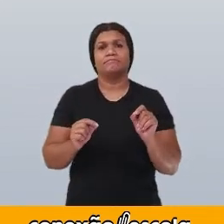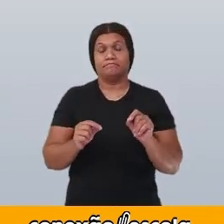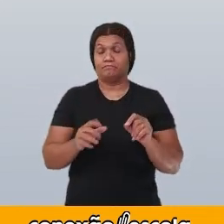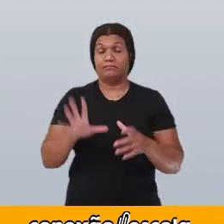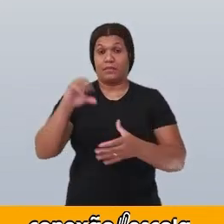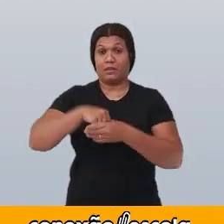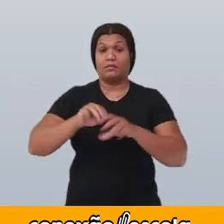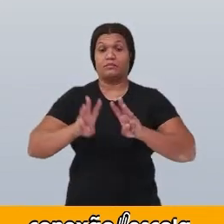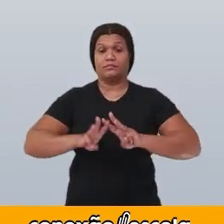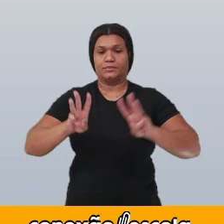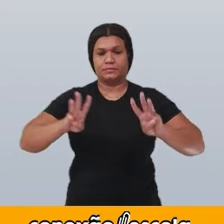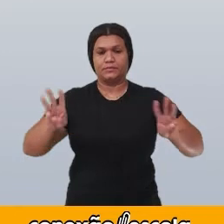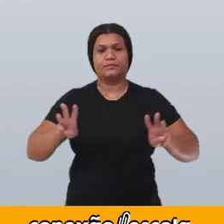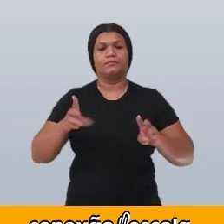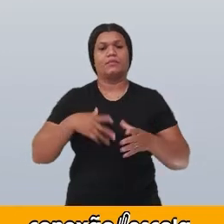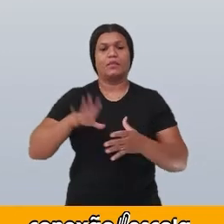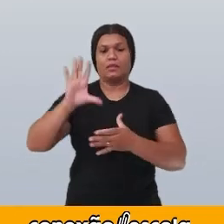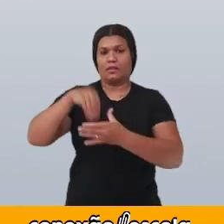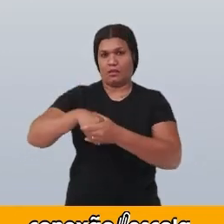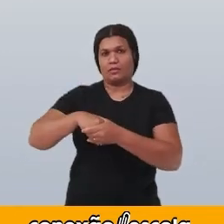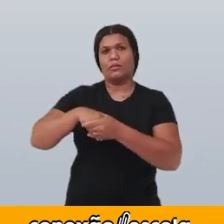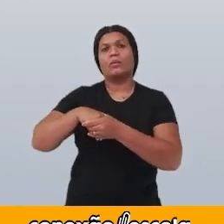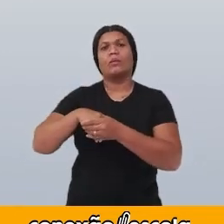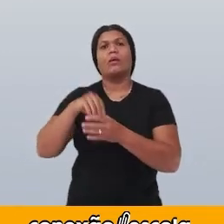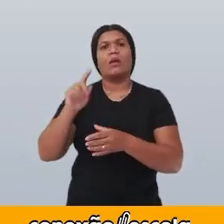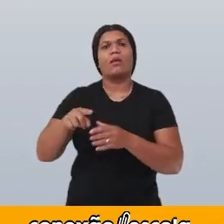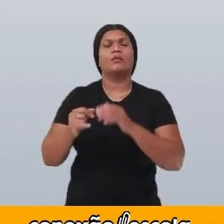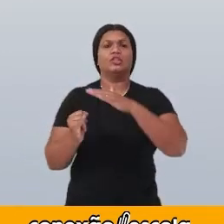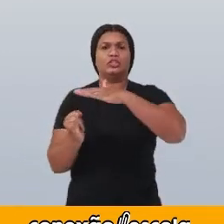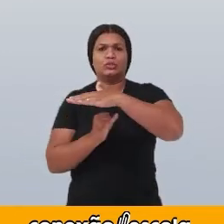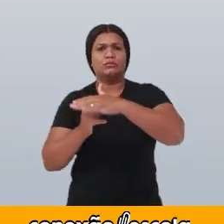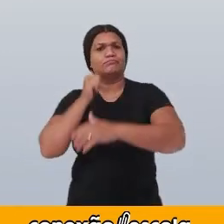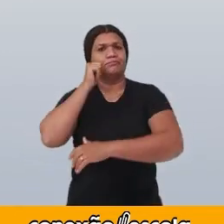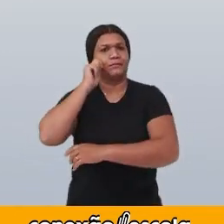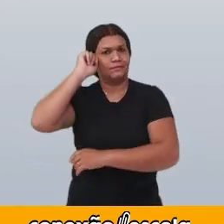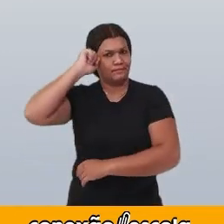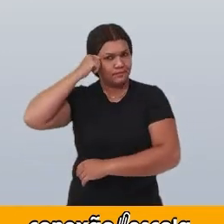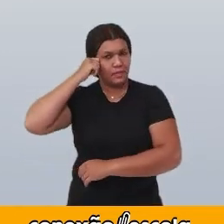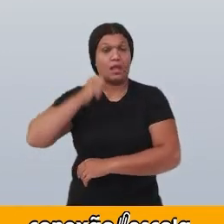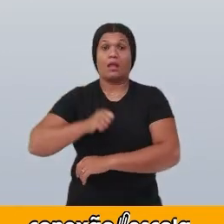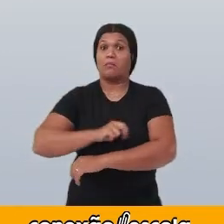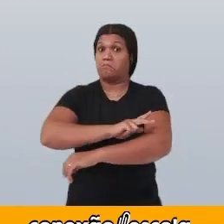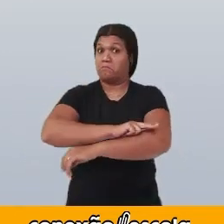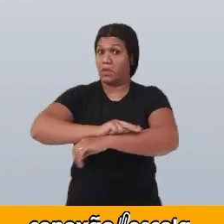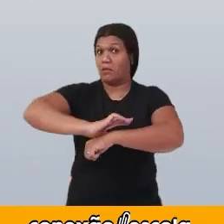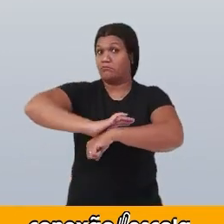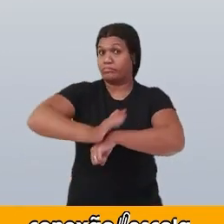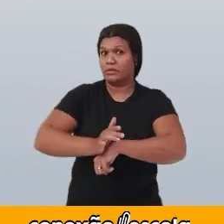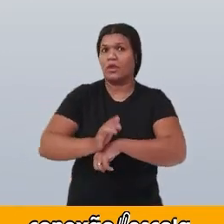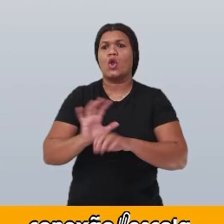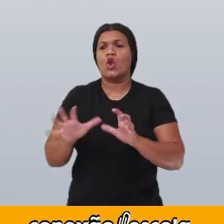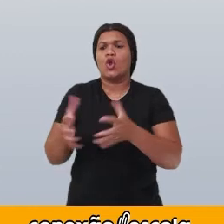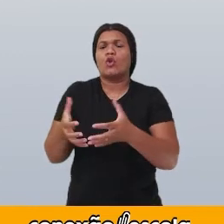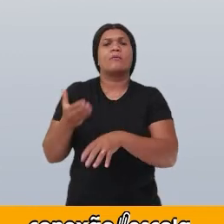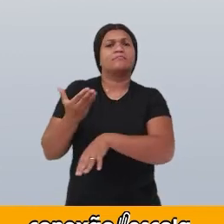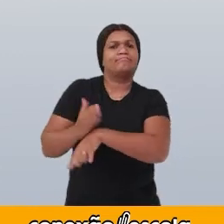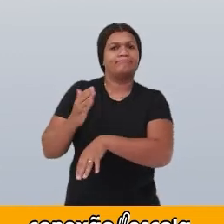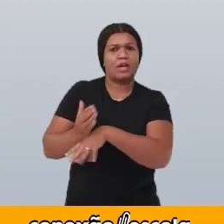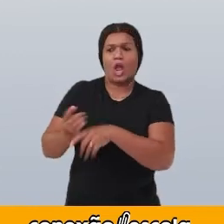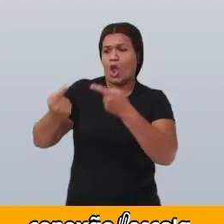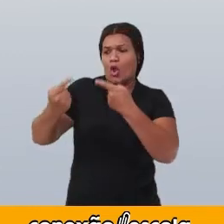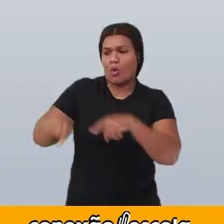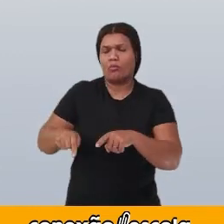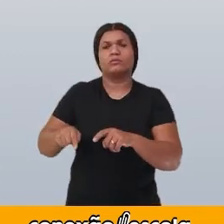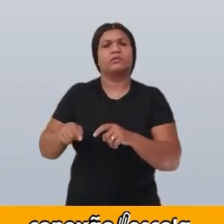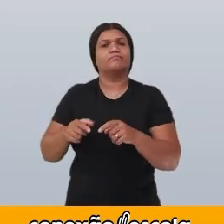GLAAD, do GLAAD Instituto da Mulher Negra, racismo é um conjunto de práticas de determinada raça ou